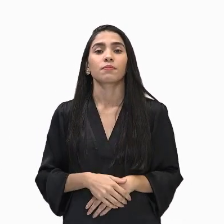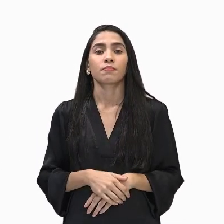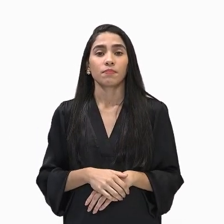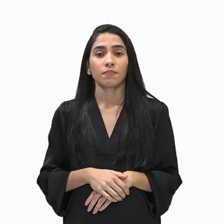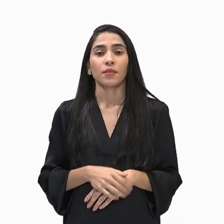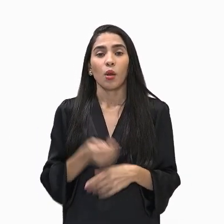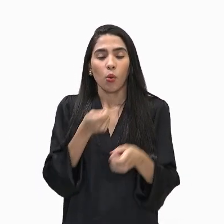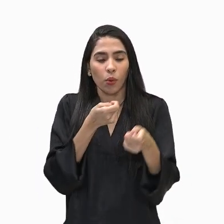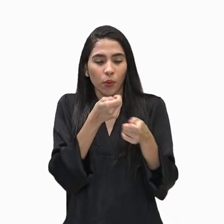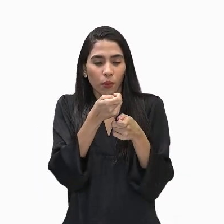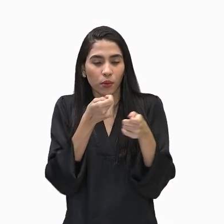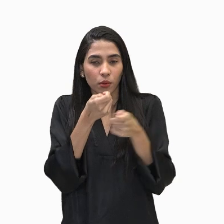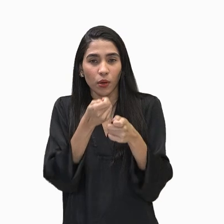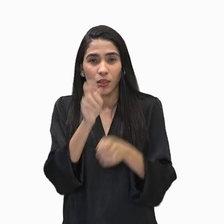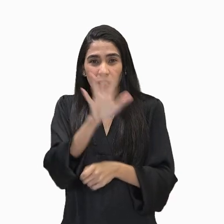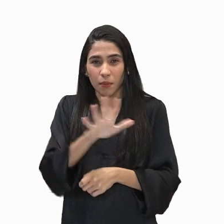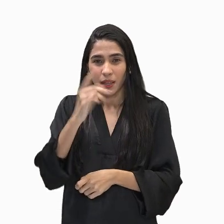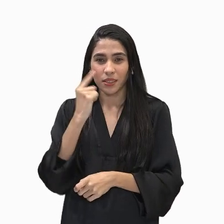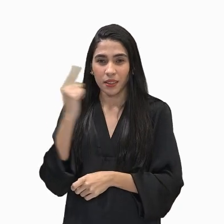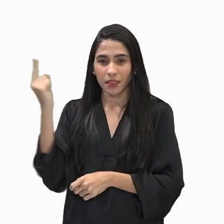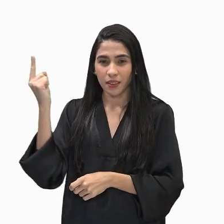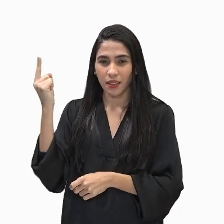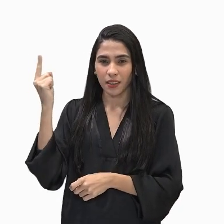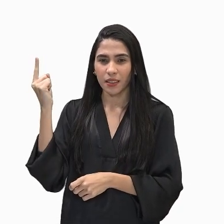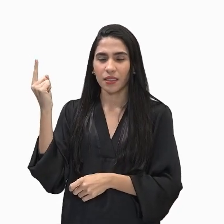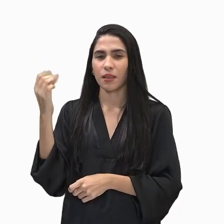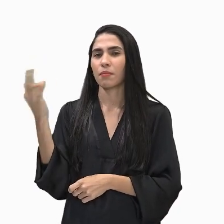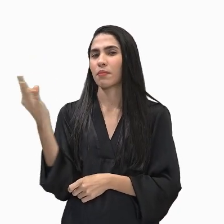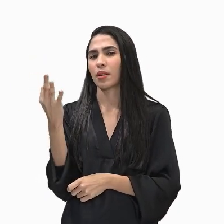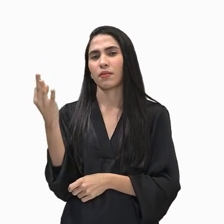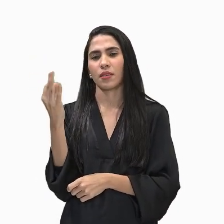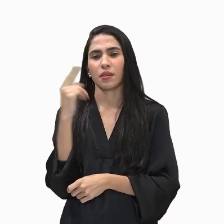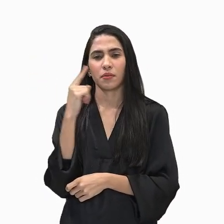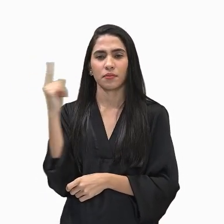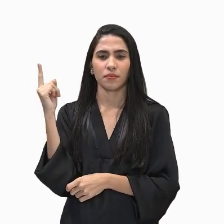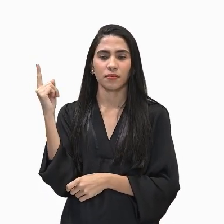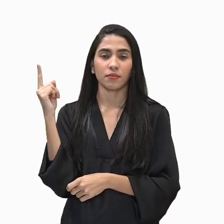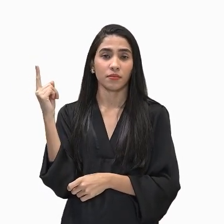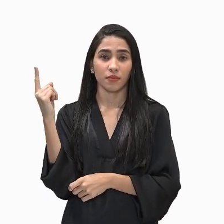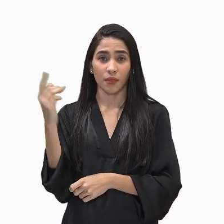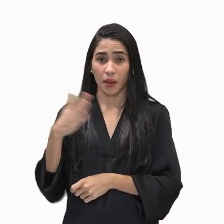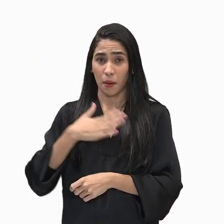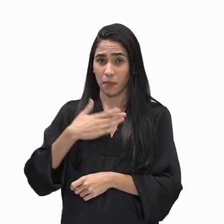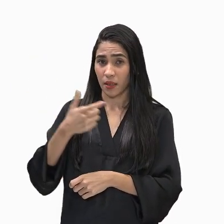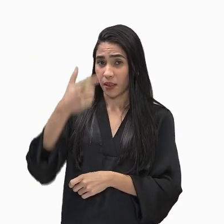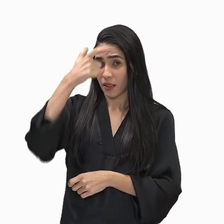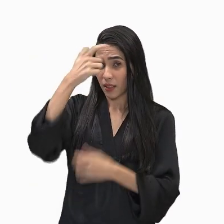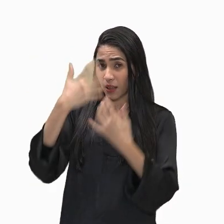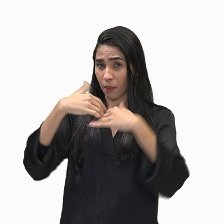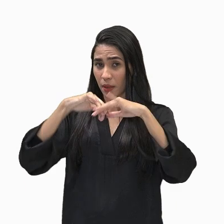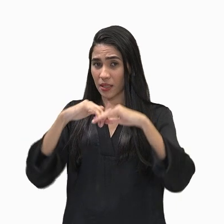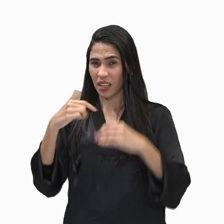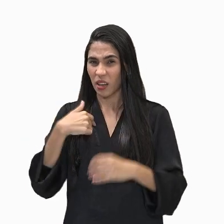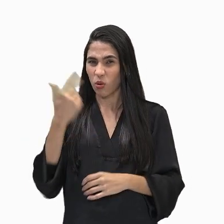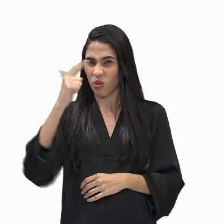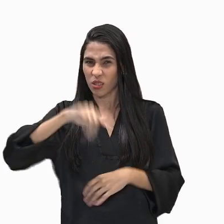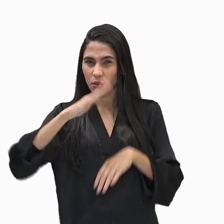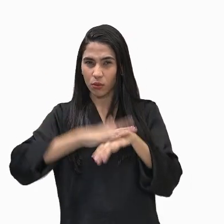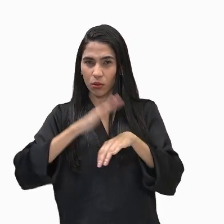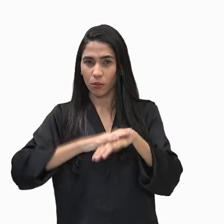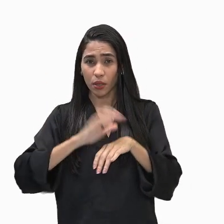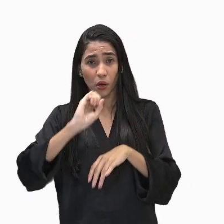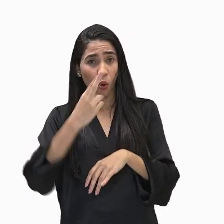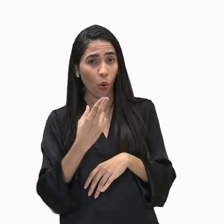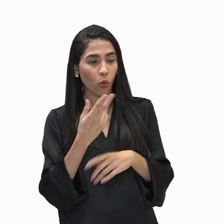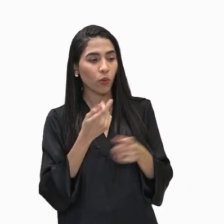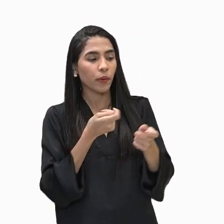gente, aquela imagenzinha ali, eu acho fantástico por causa disso, né? Será que é a minha cabeça que pensa? Ou será que é o monitor